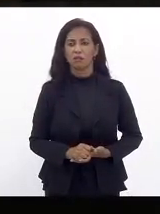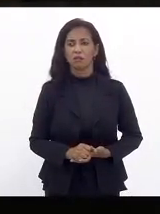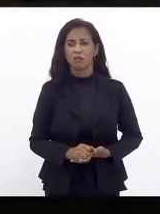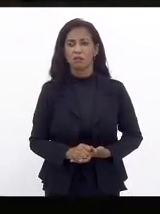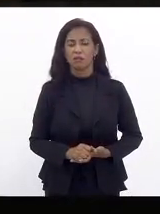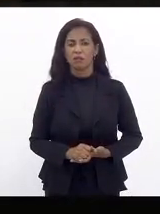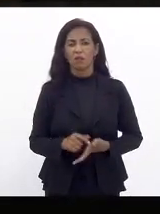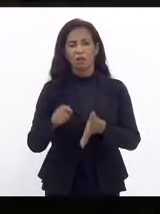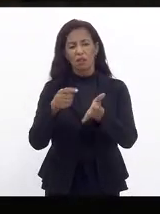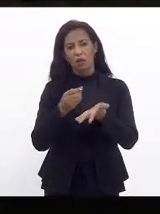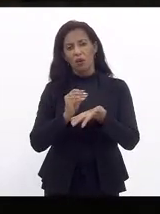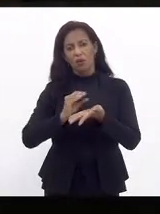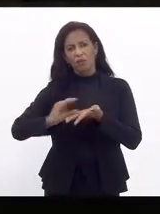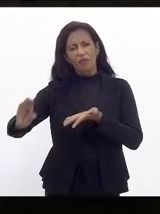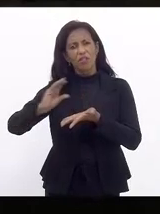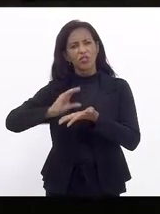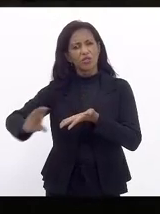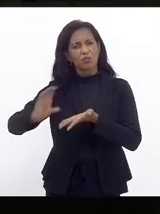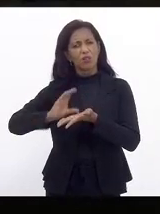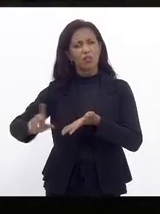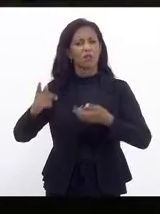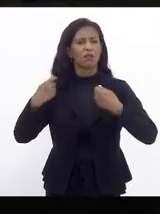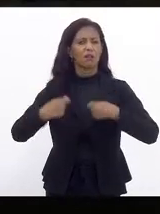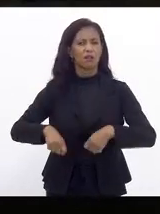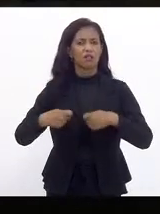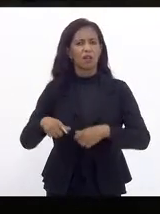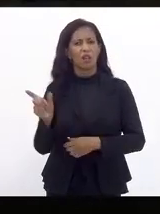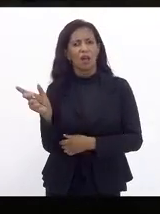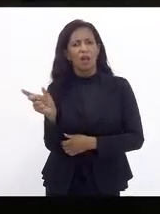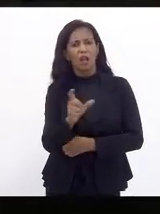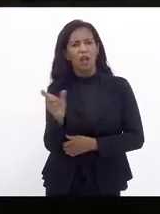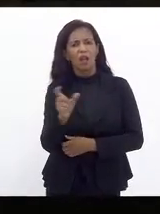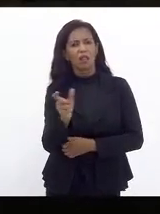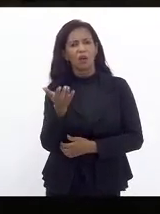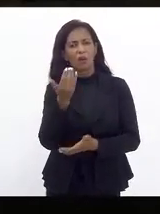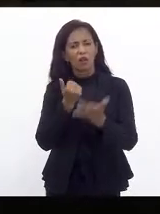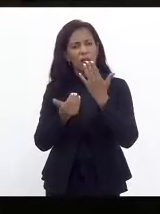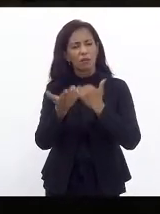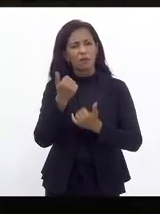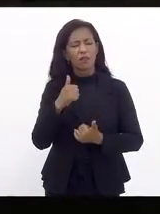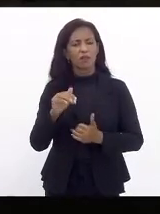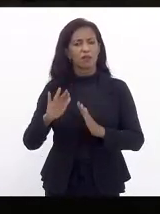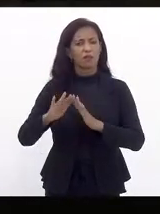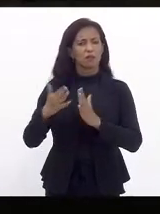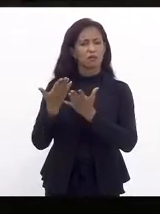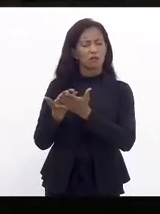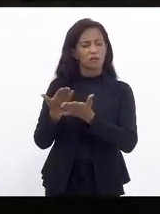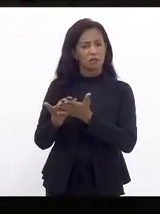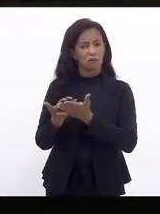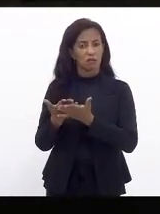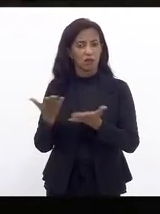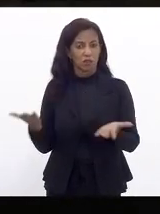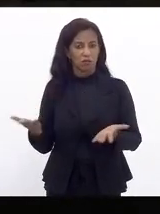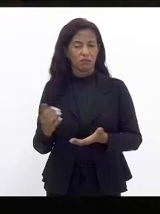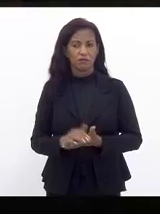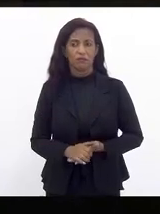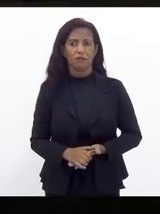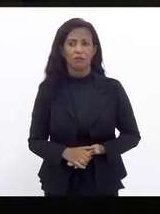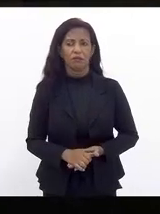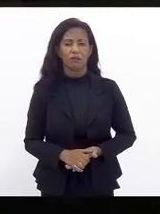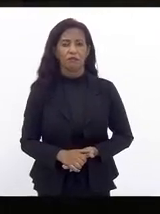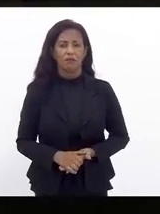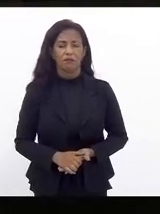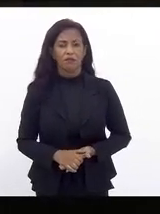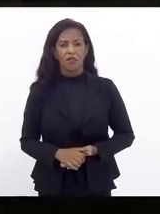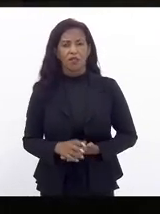o investimento necessário no cartão merenda, que, ora, senhora deputada, é